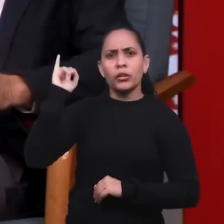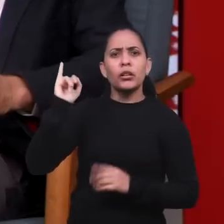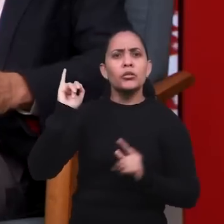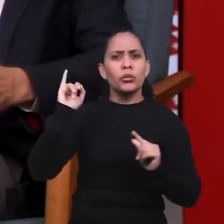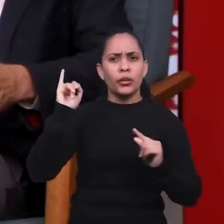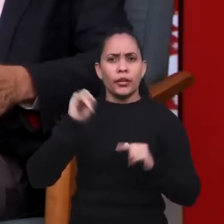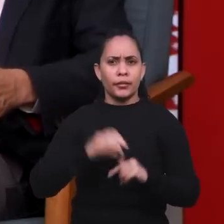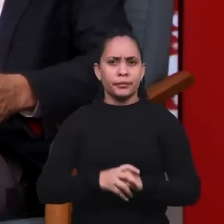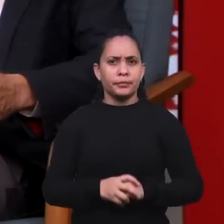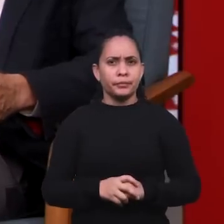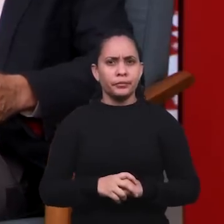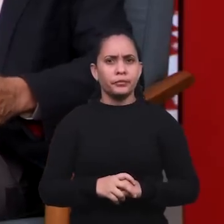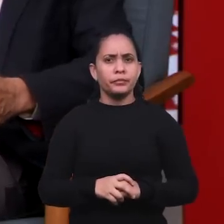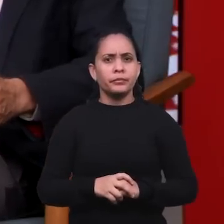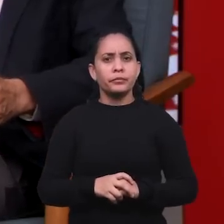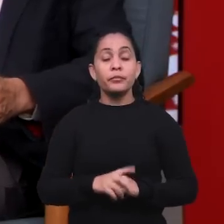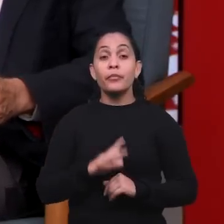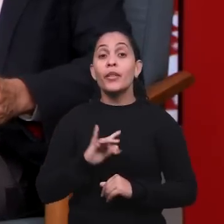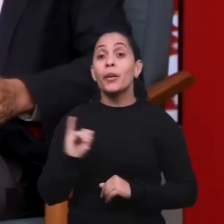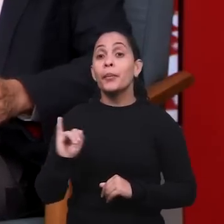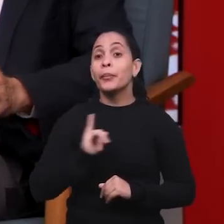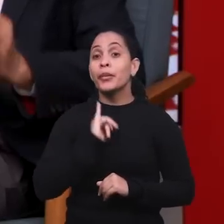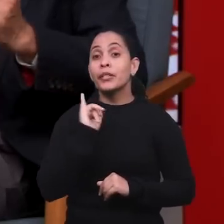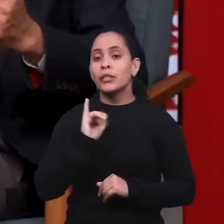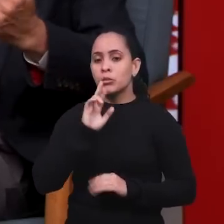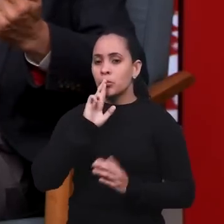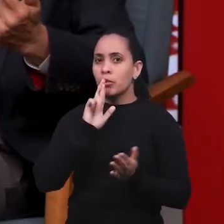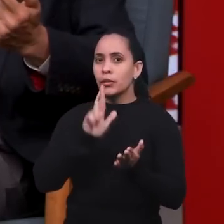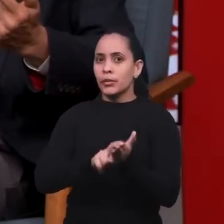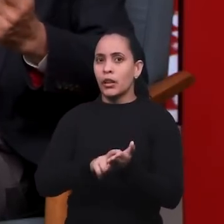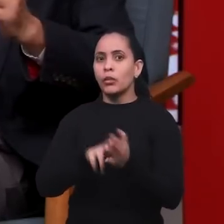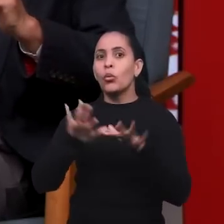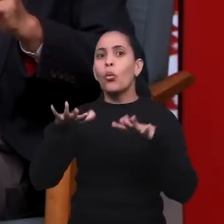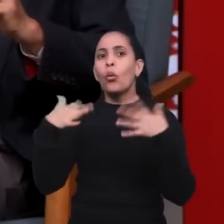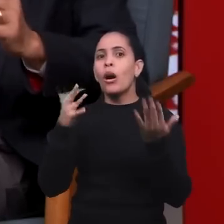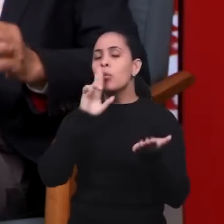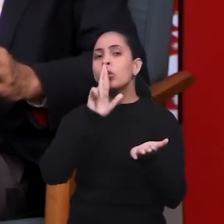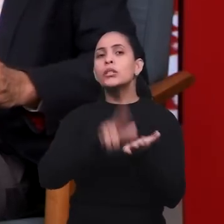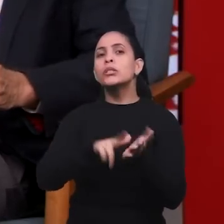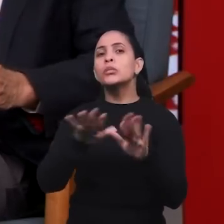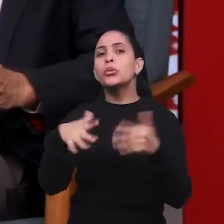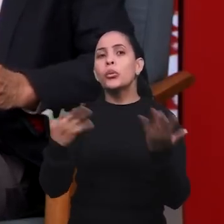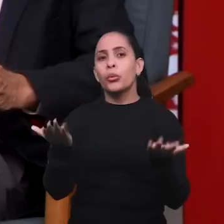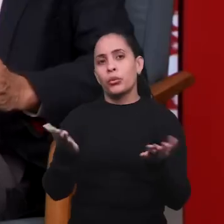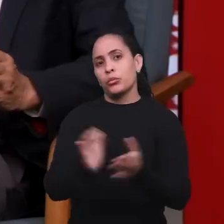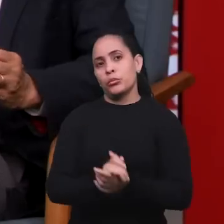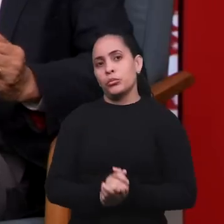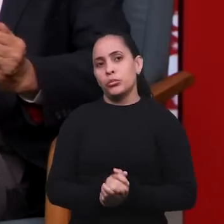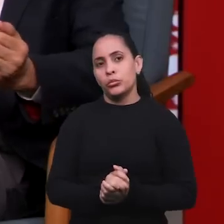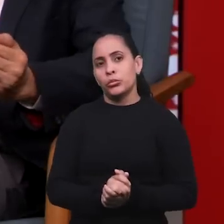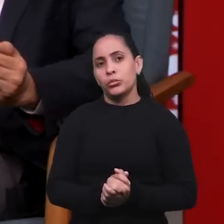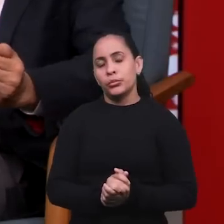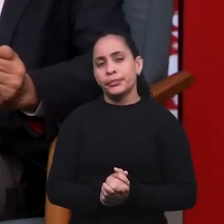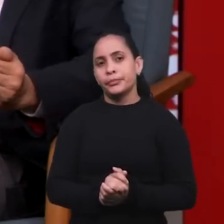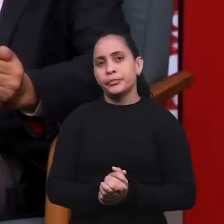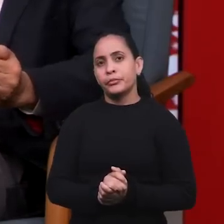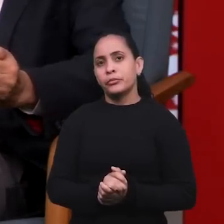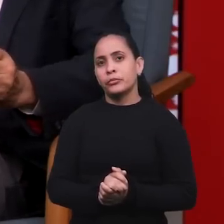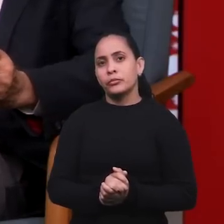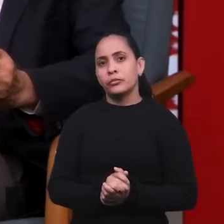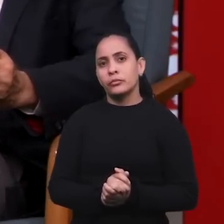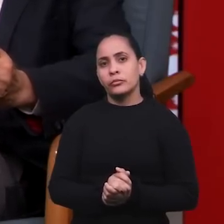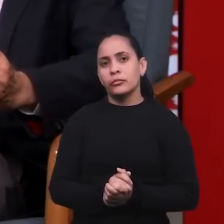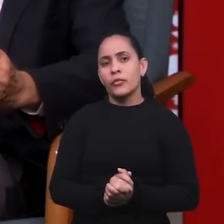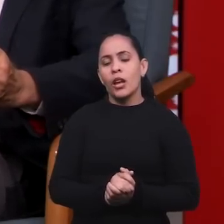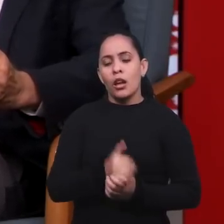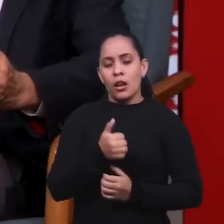era importante, não era importante aquilo. O importante seria o resultado. Qual era o resultado? O resultado era o